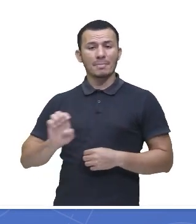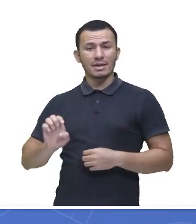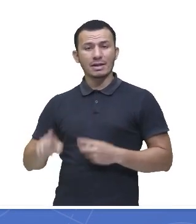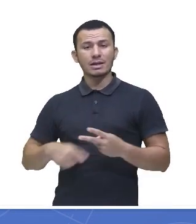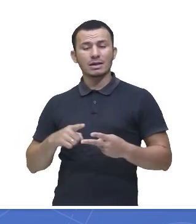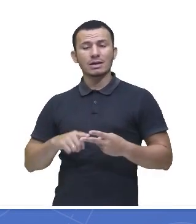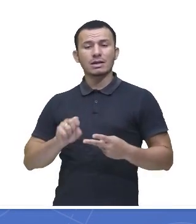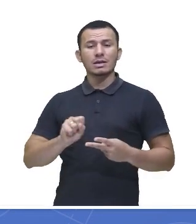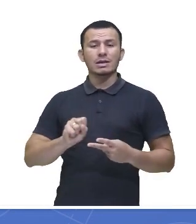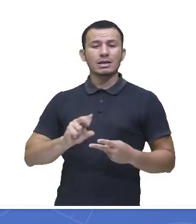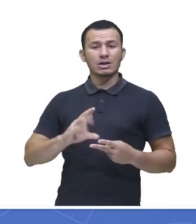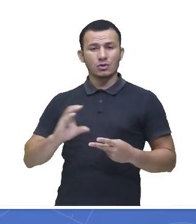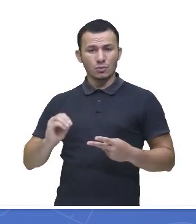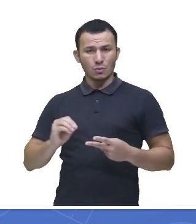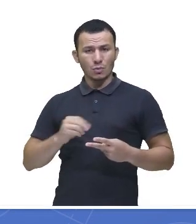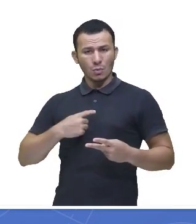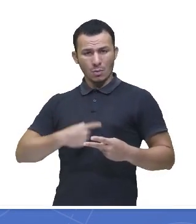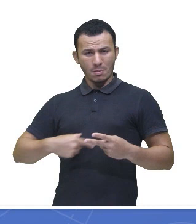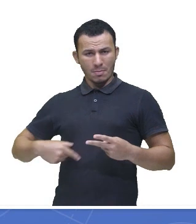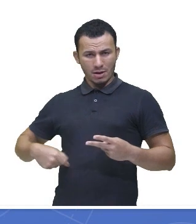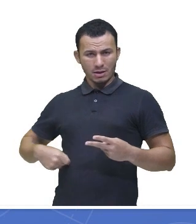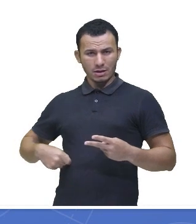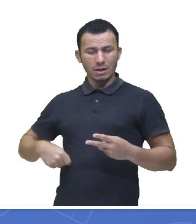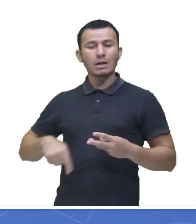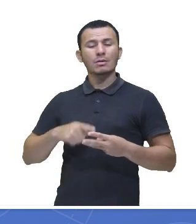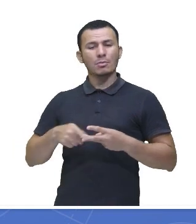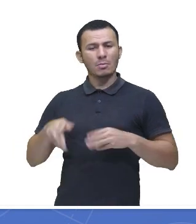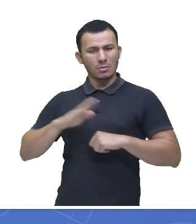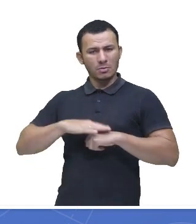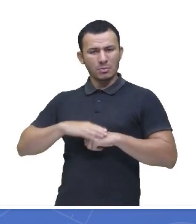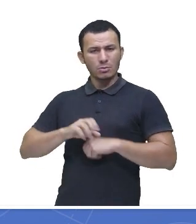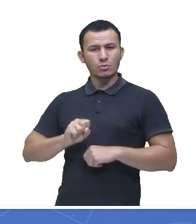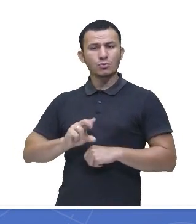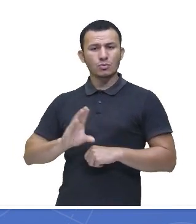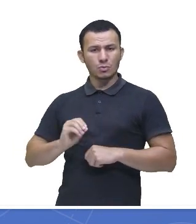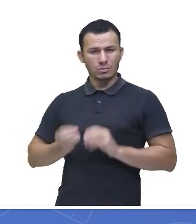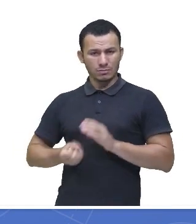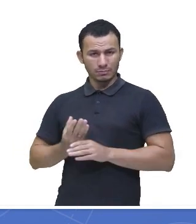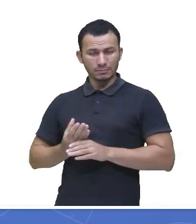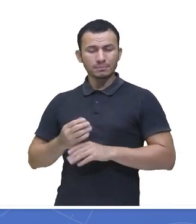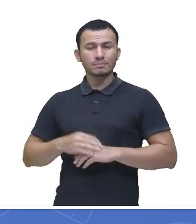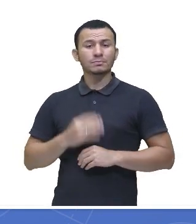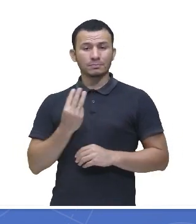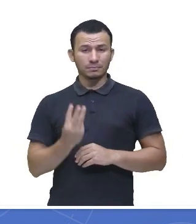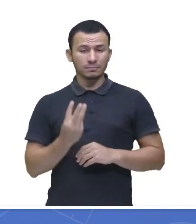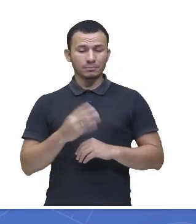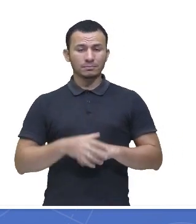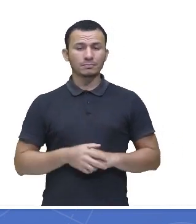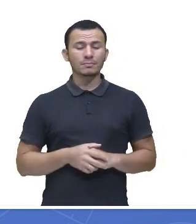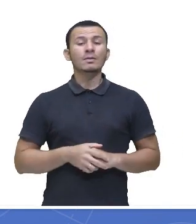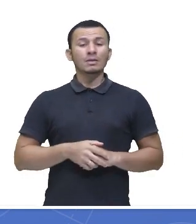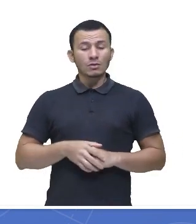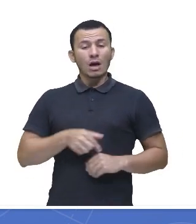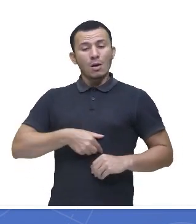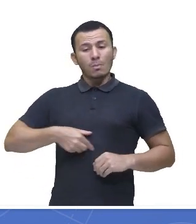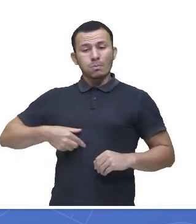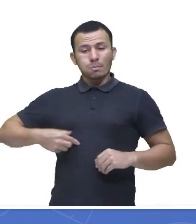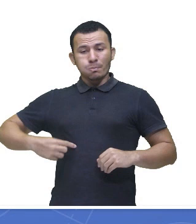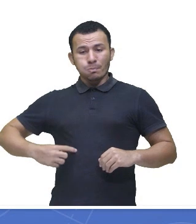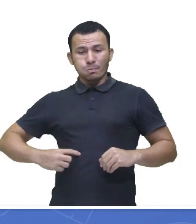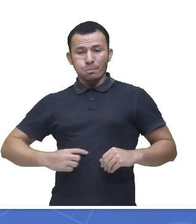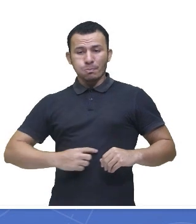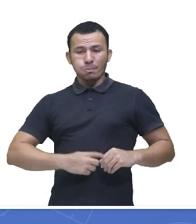suco pancreático, ok? E o próprio suco entérico. E aí, então, vai acontecer a absorção aqui no intestino delgado e, por fim,